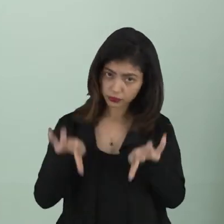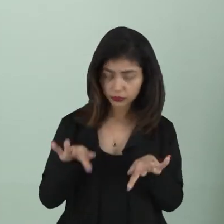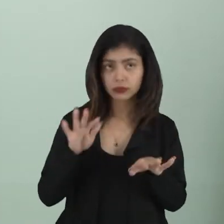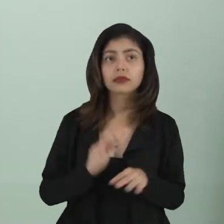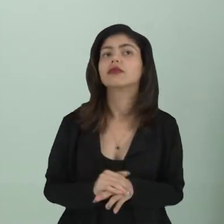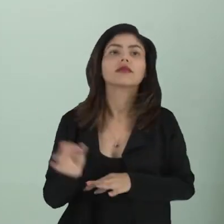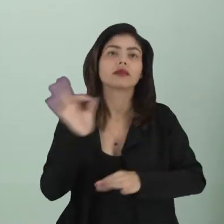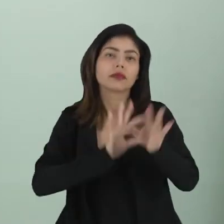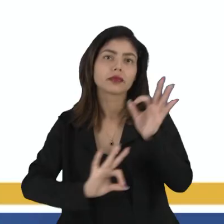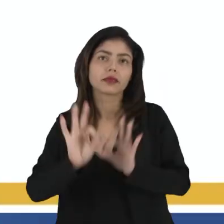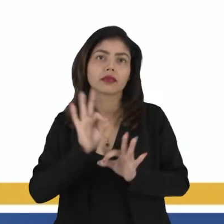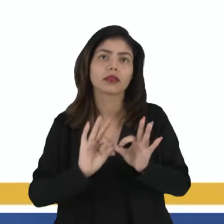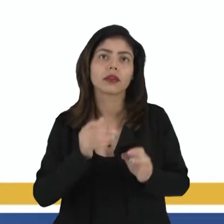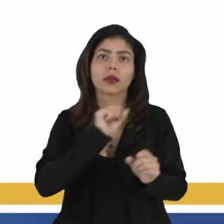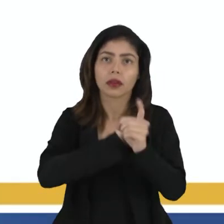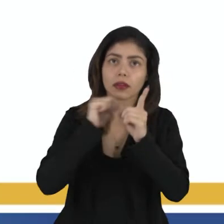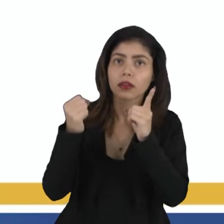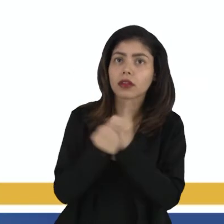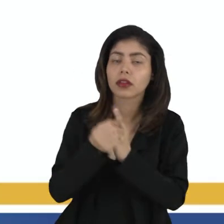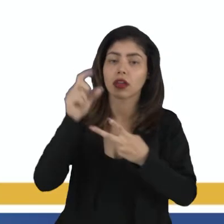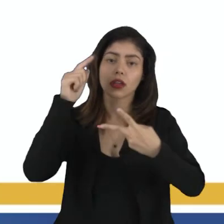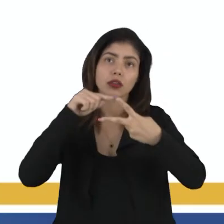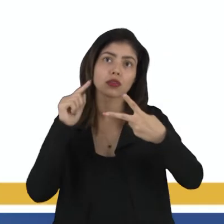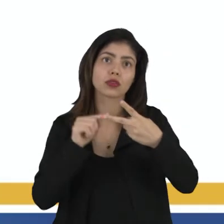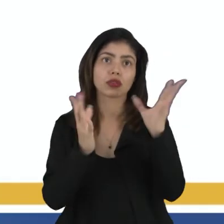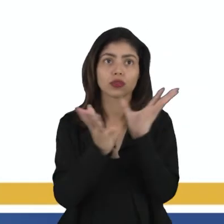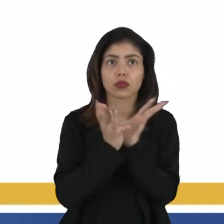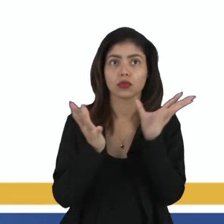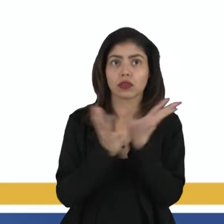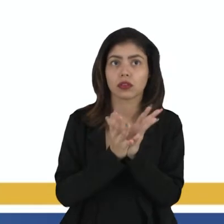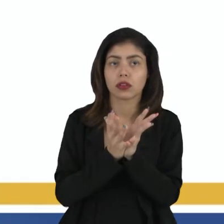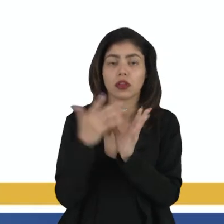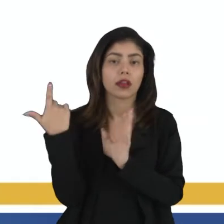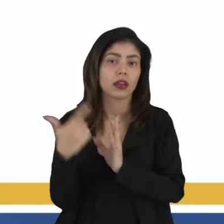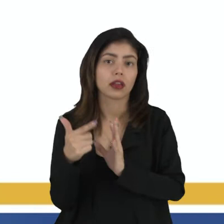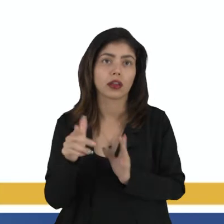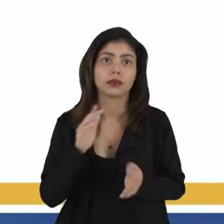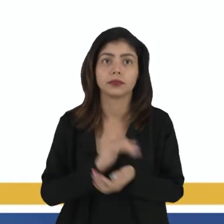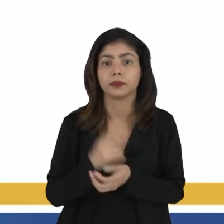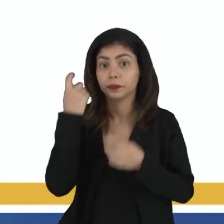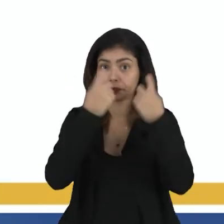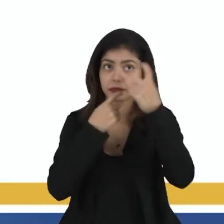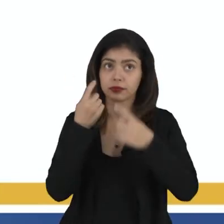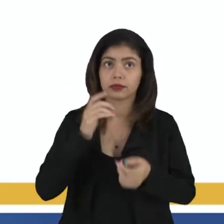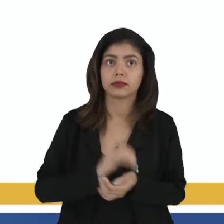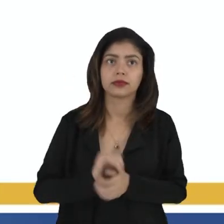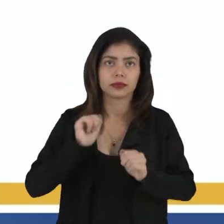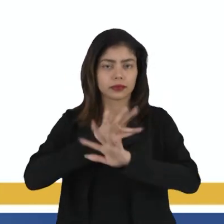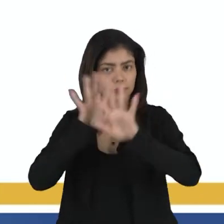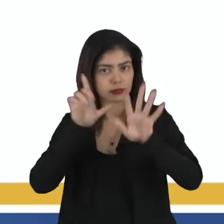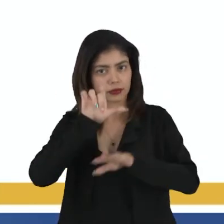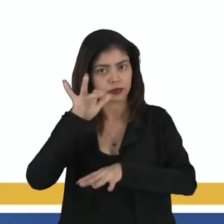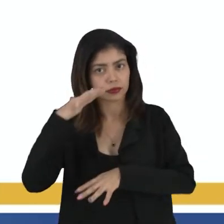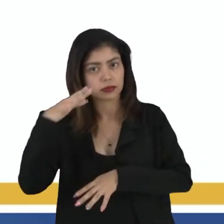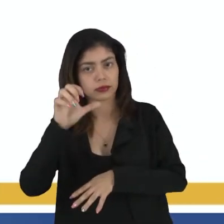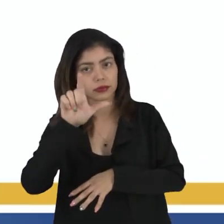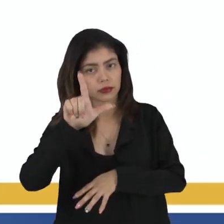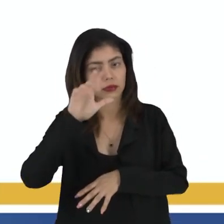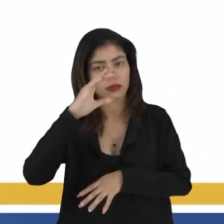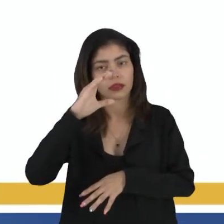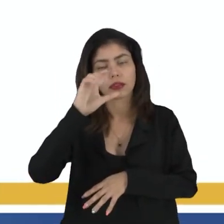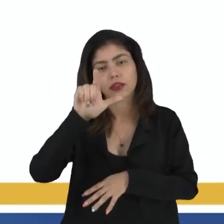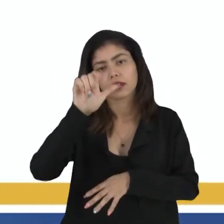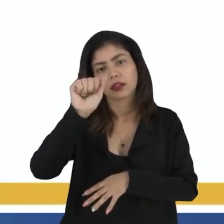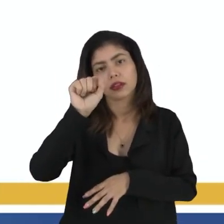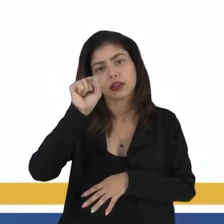fim, organização da sociedade em dois grupos, ou por que não utilizar a expressão classes sociais.